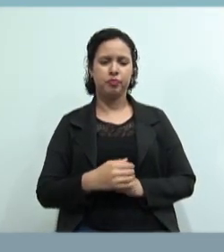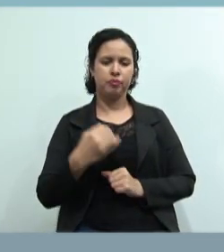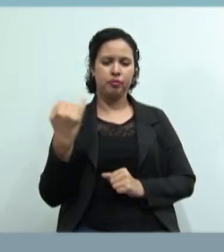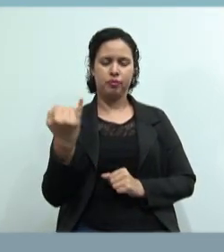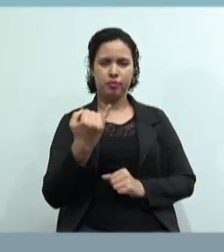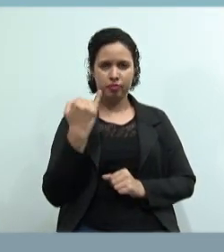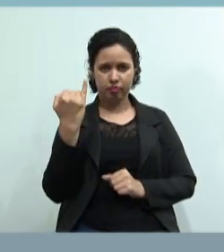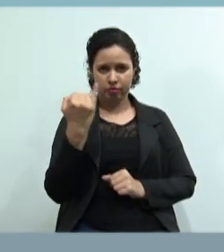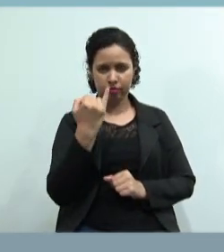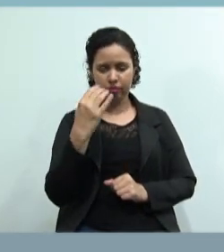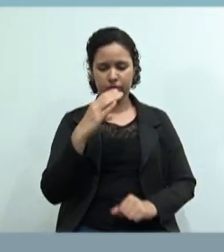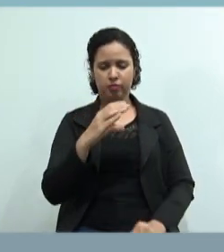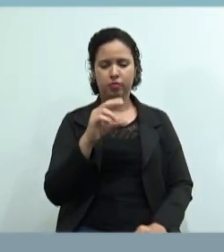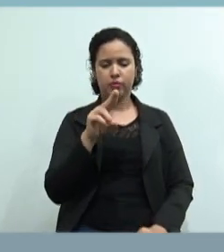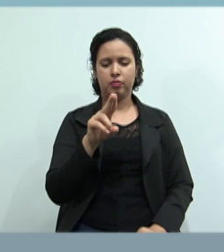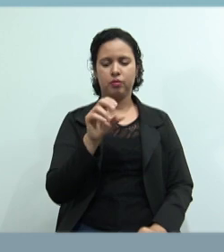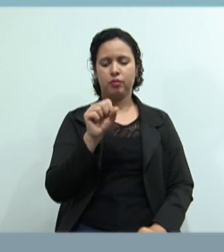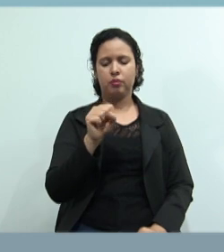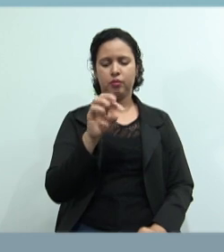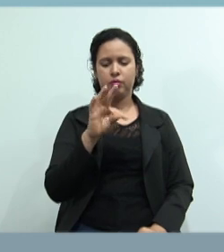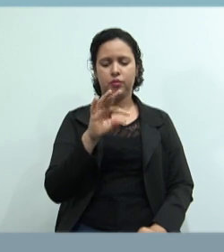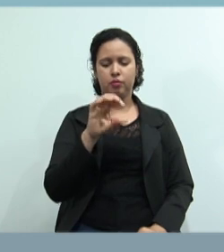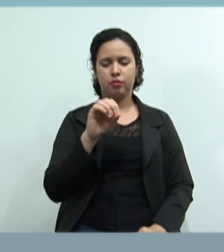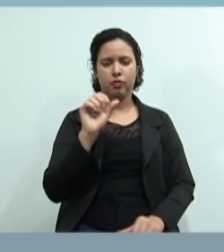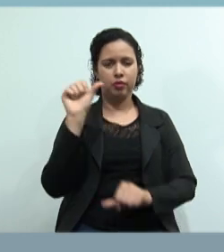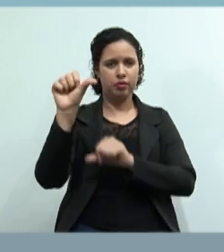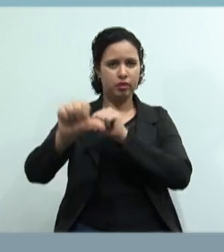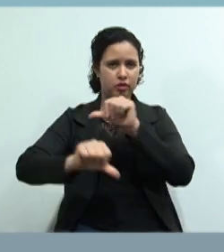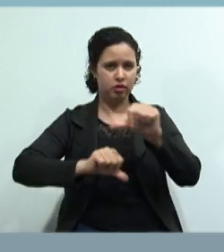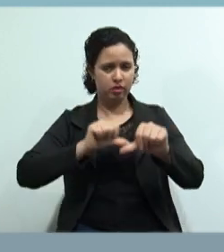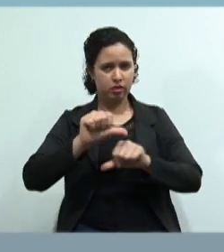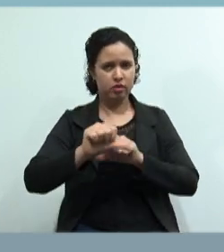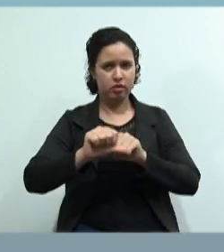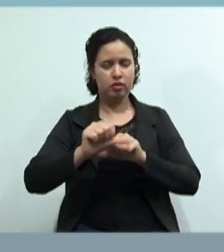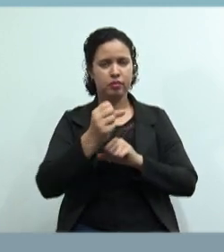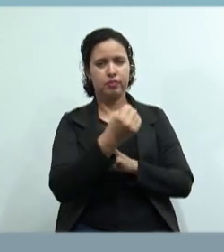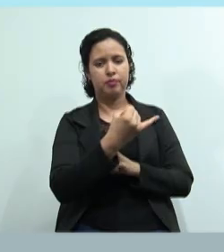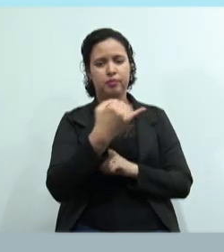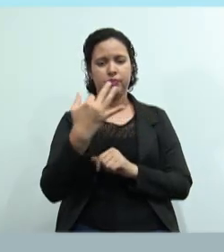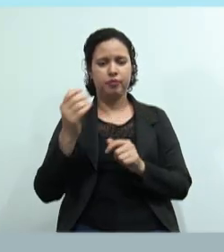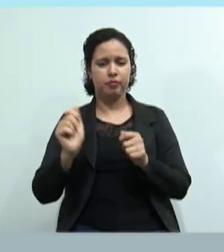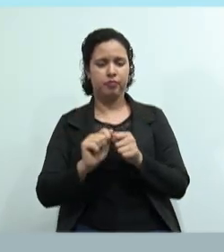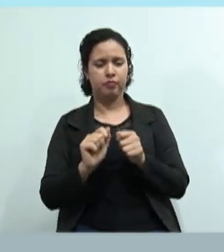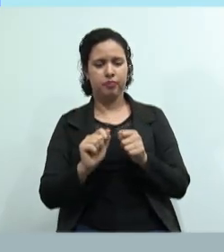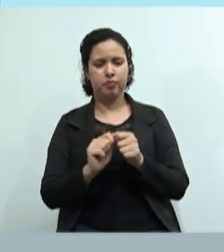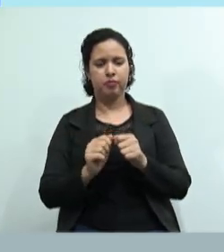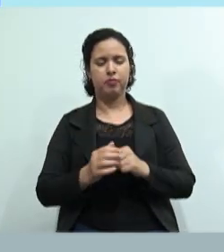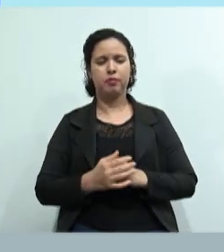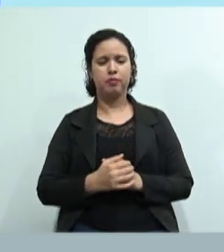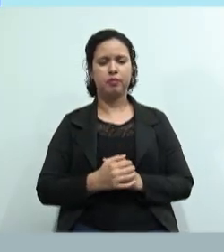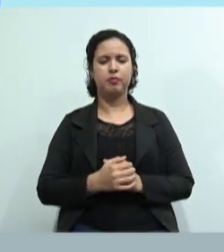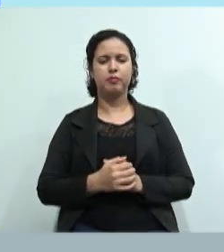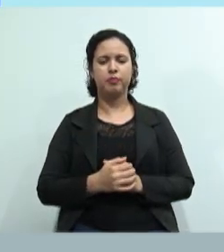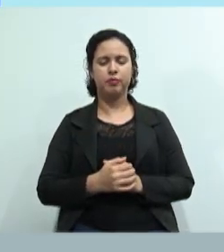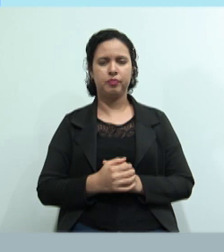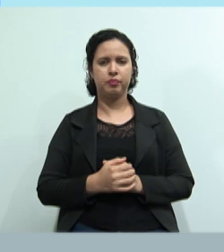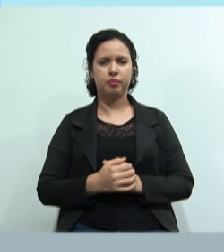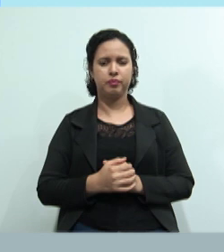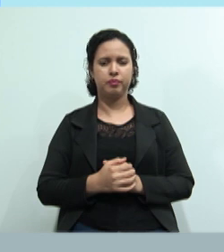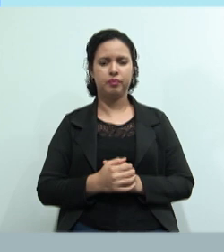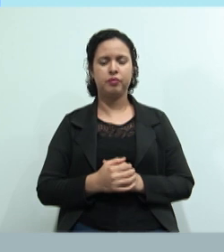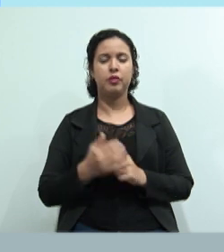Importante, custos variáveis variam conforme a quantidade produzida. Passo 1. Identifique os